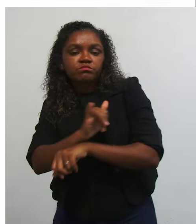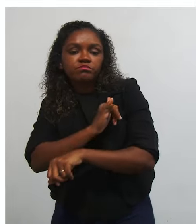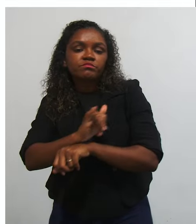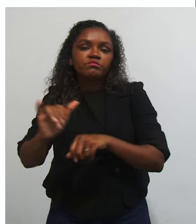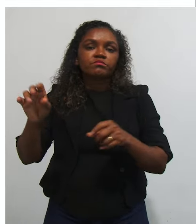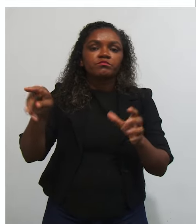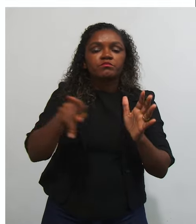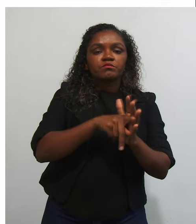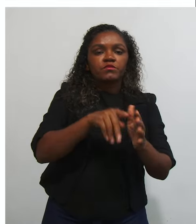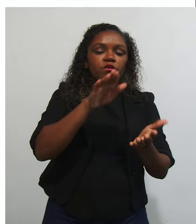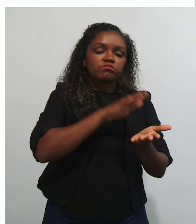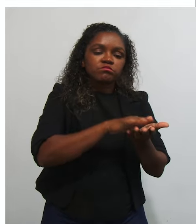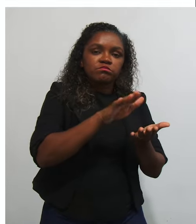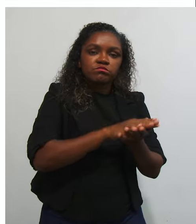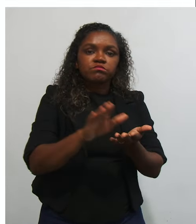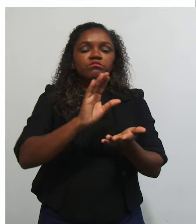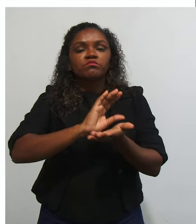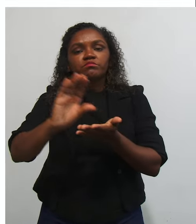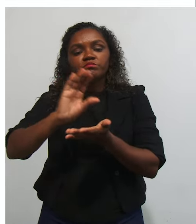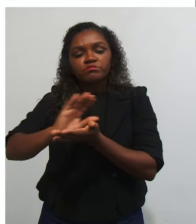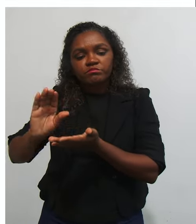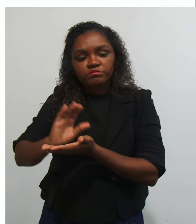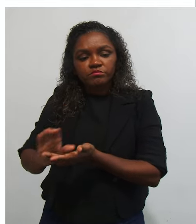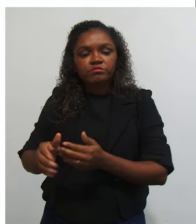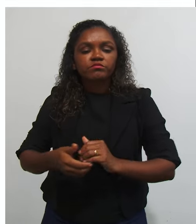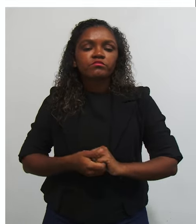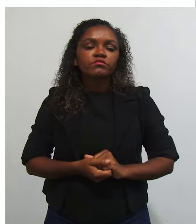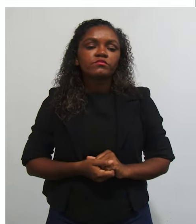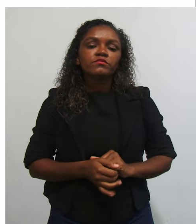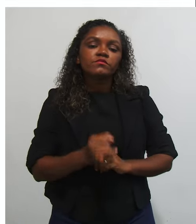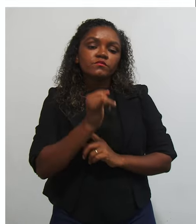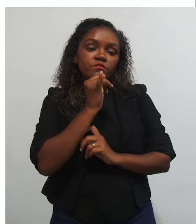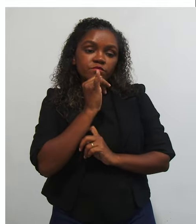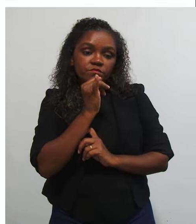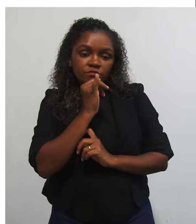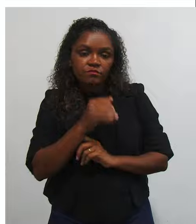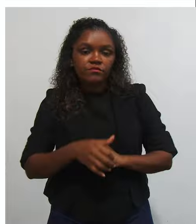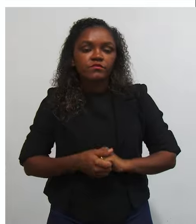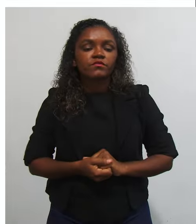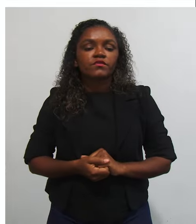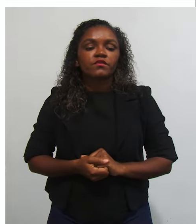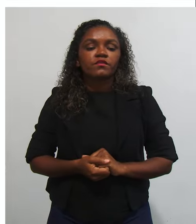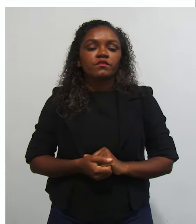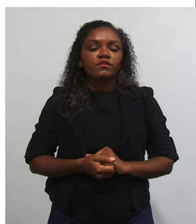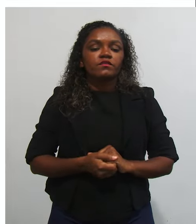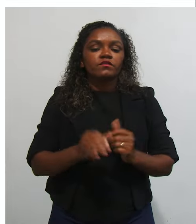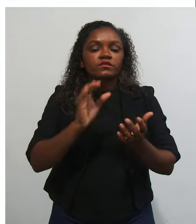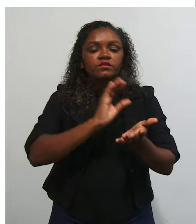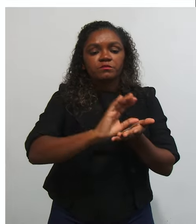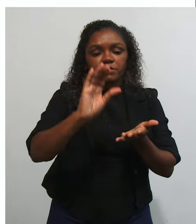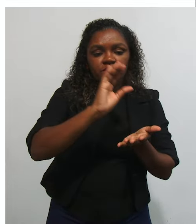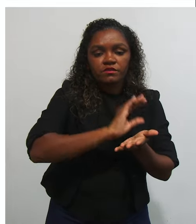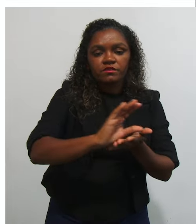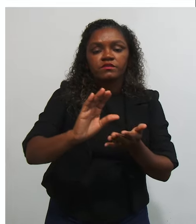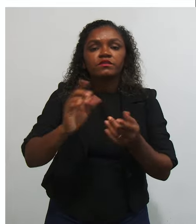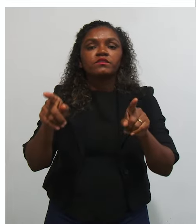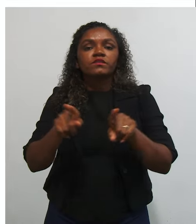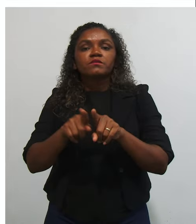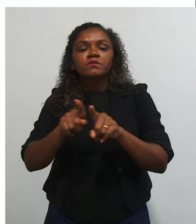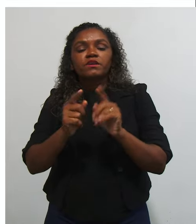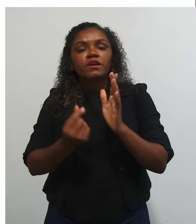de despesa. Tá bom? Classificação quanto à categoria, categoria 3, despesa corrente, 4 de capital.